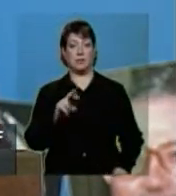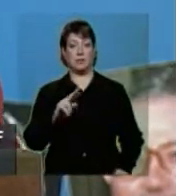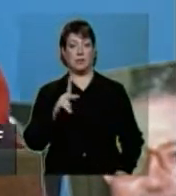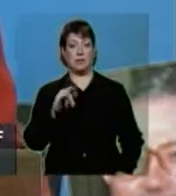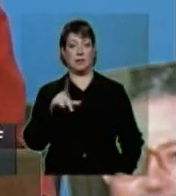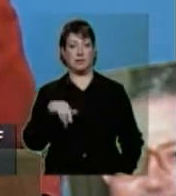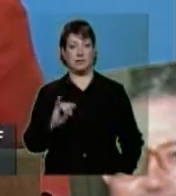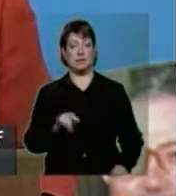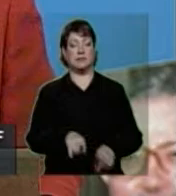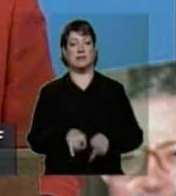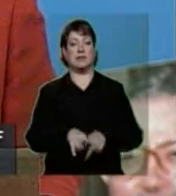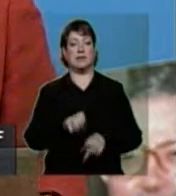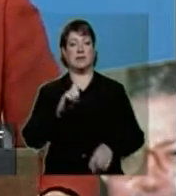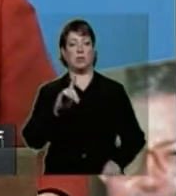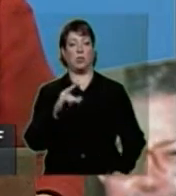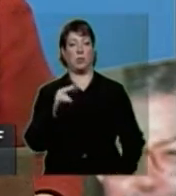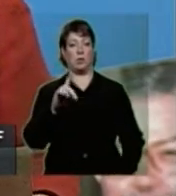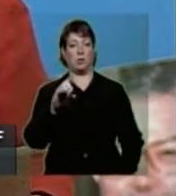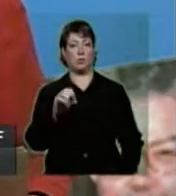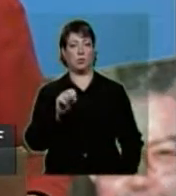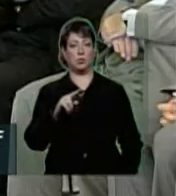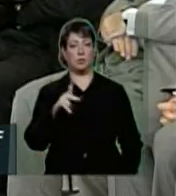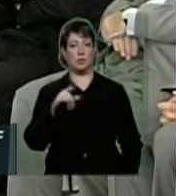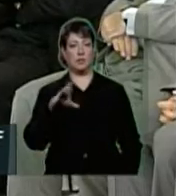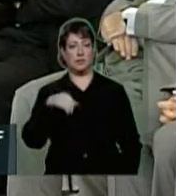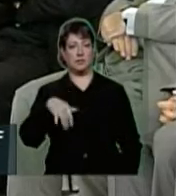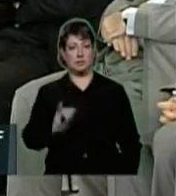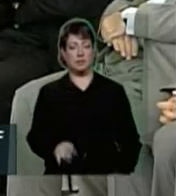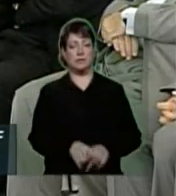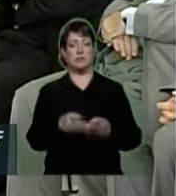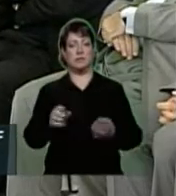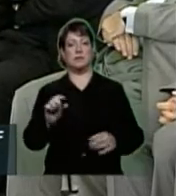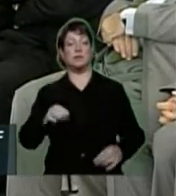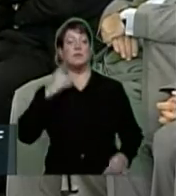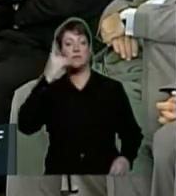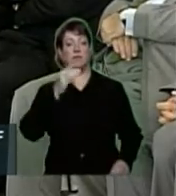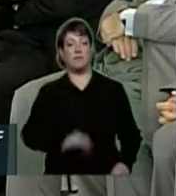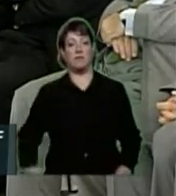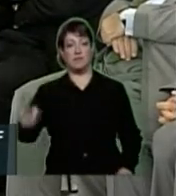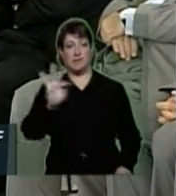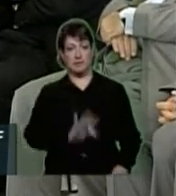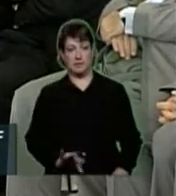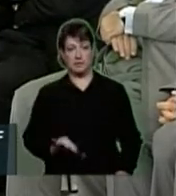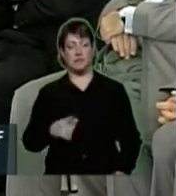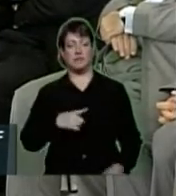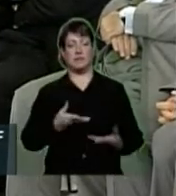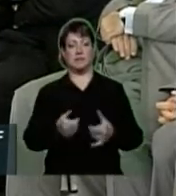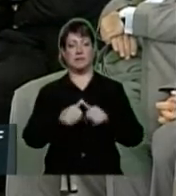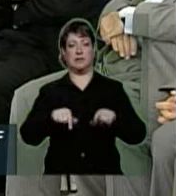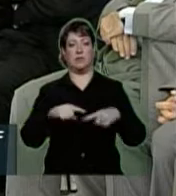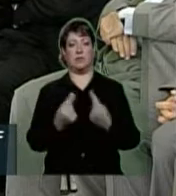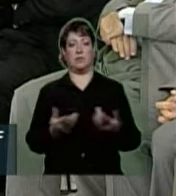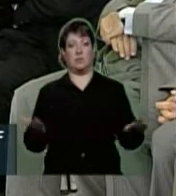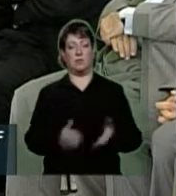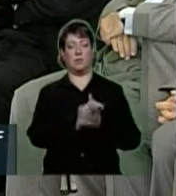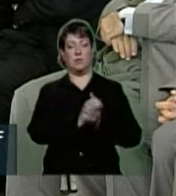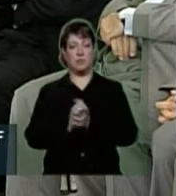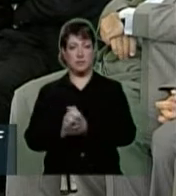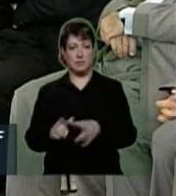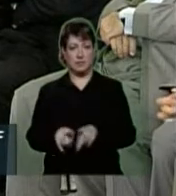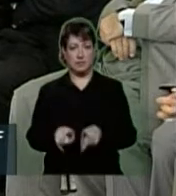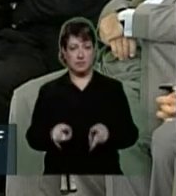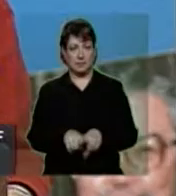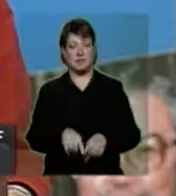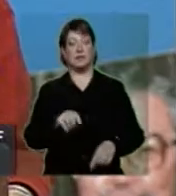Eduardo Suplicy, senhores deputados federais Alexandre Molon e Newton Lima, senhor Américo Fialdini